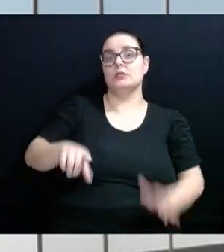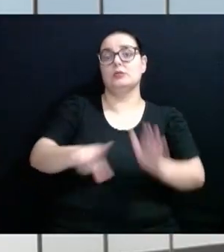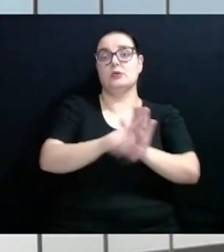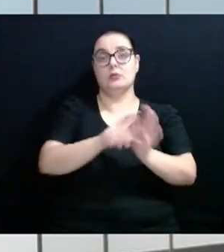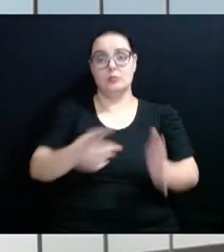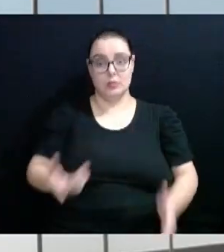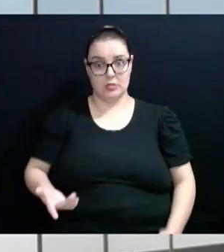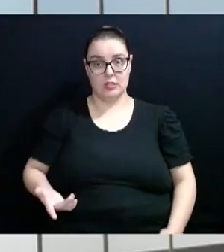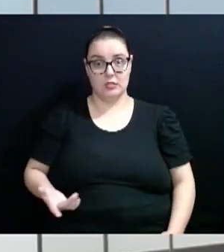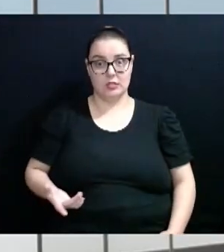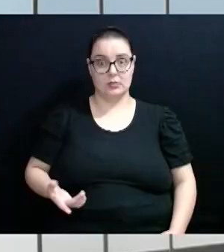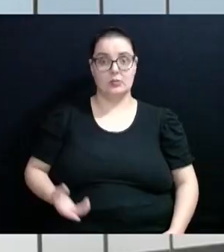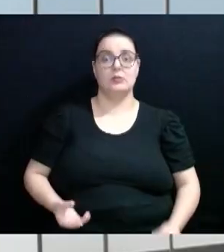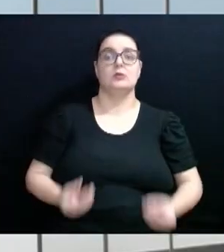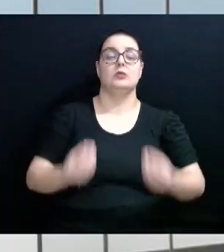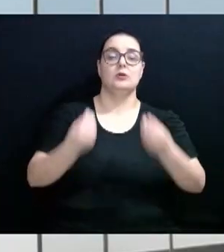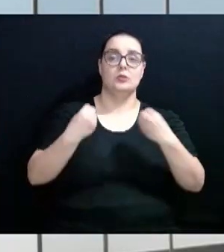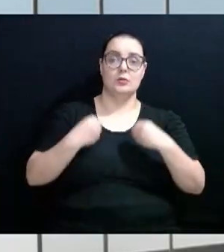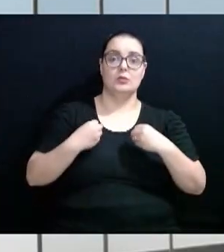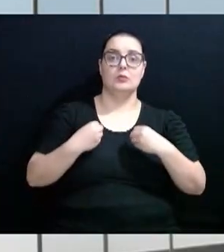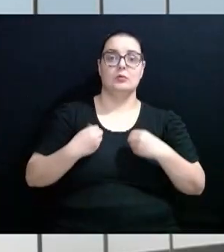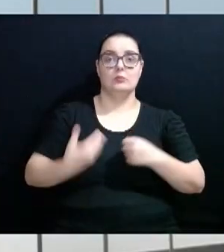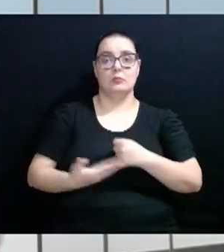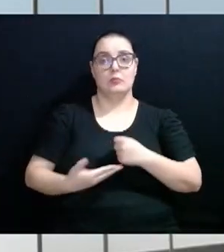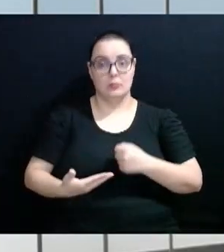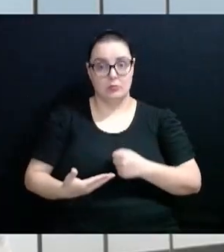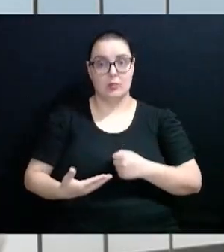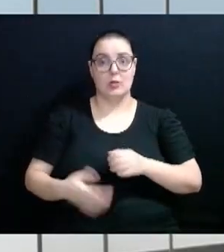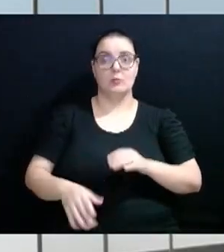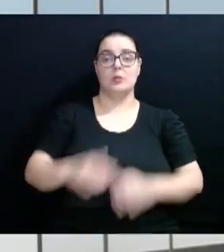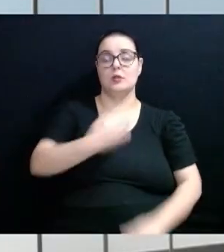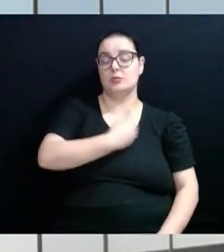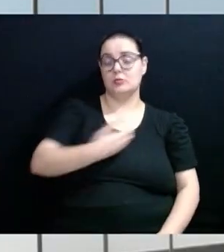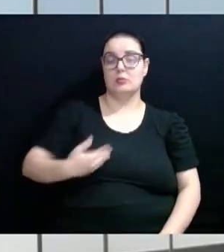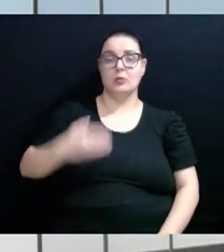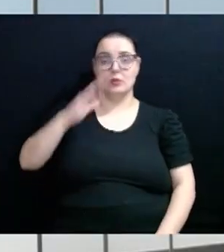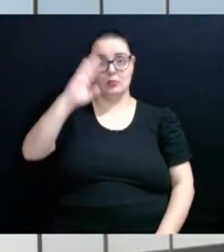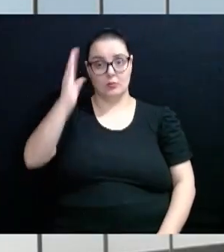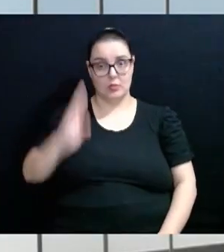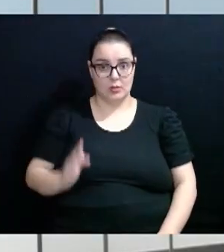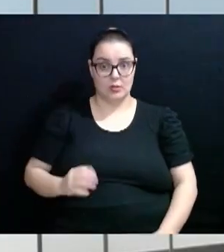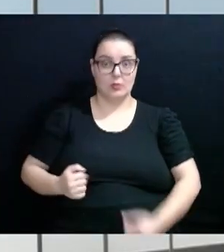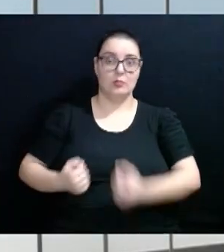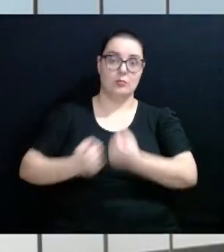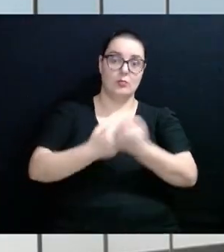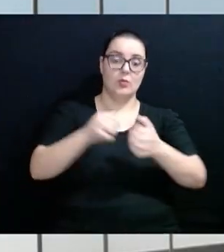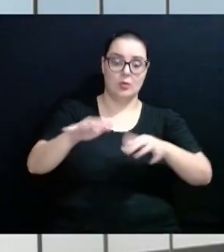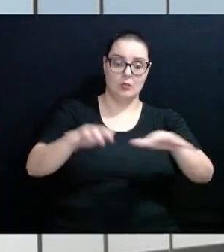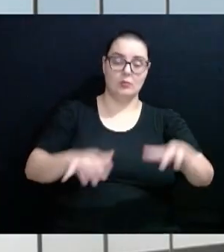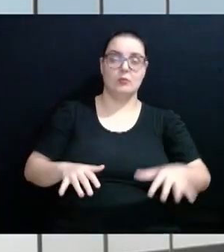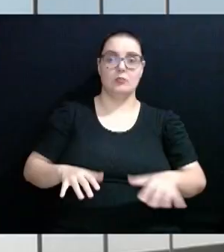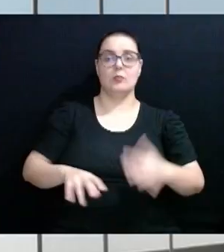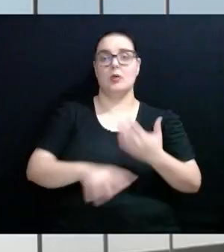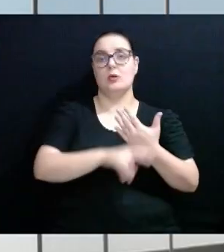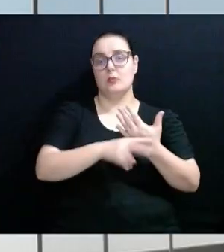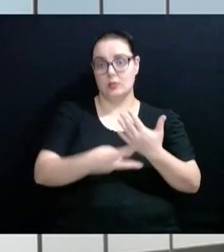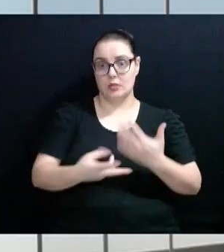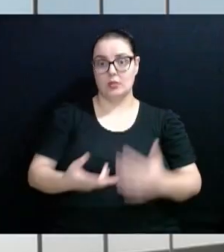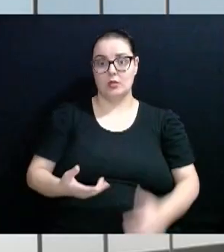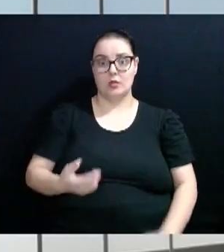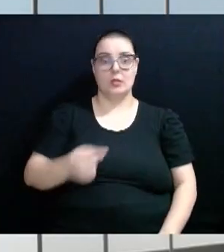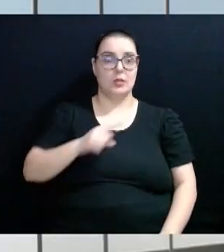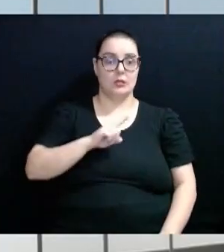um arcabouço para o governo brasileiro poder apoiar os setores que são atingidos. Né? Eu não vou